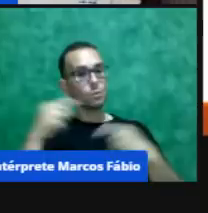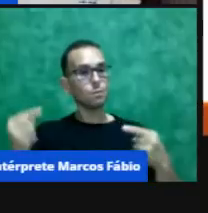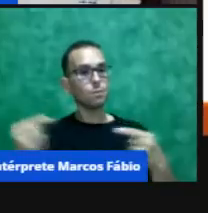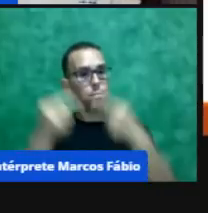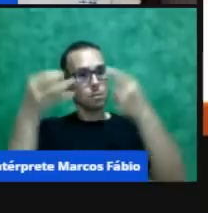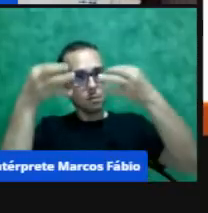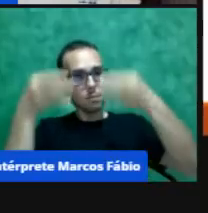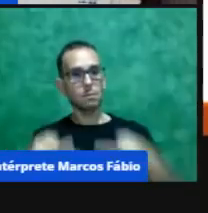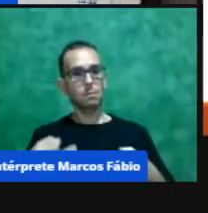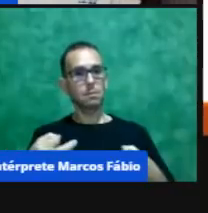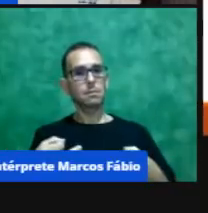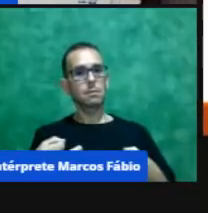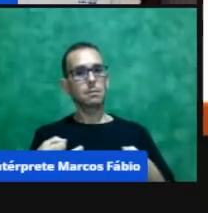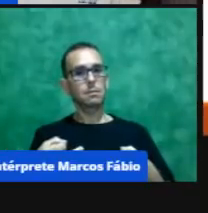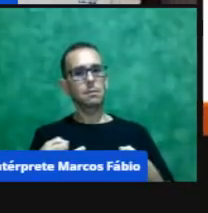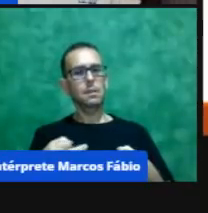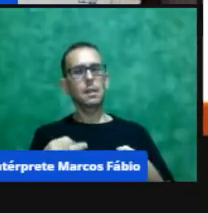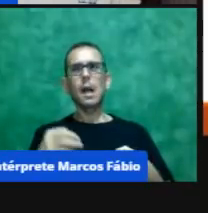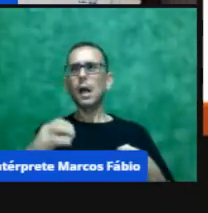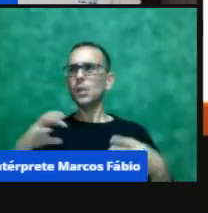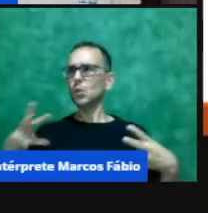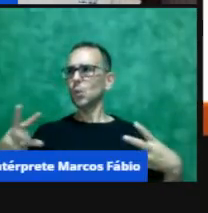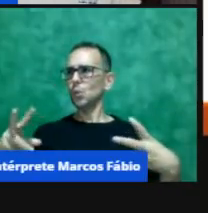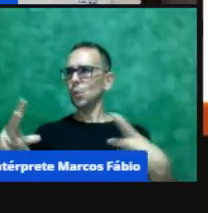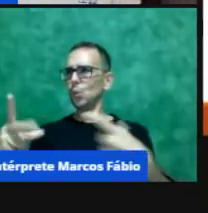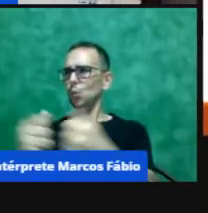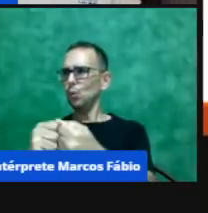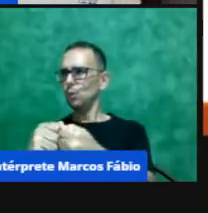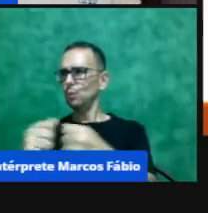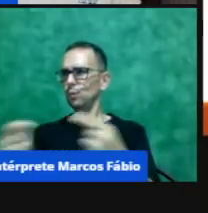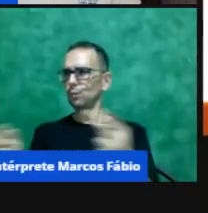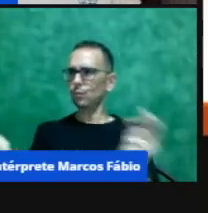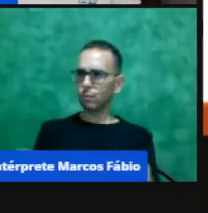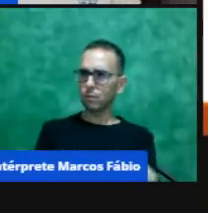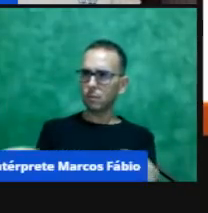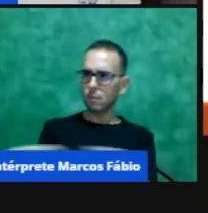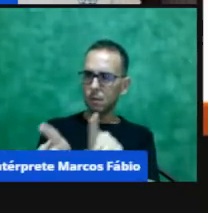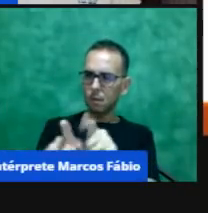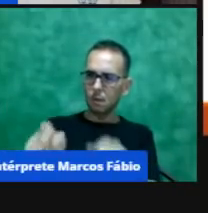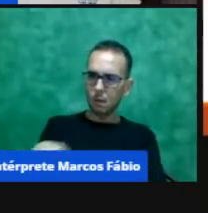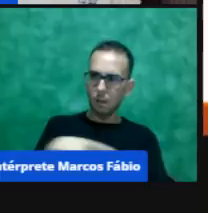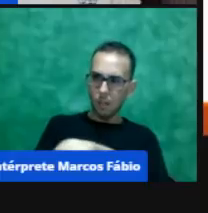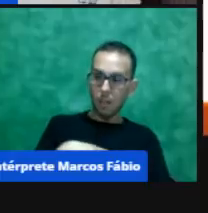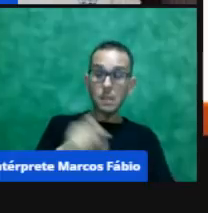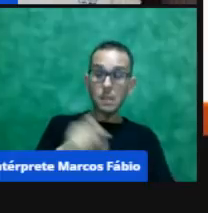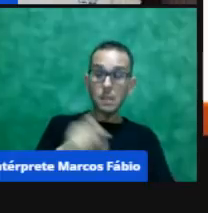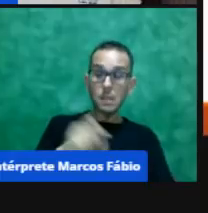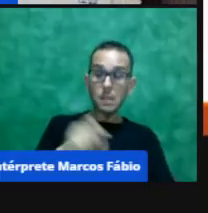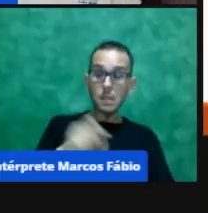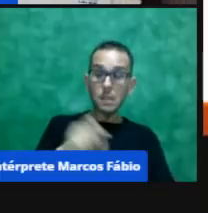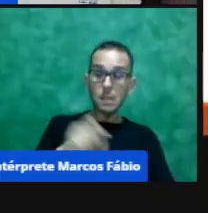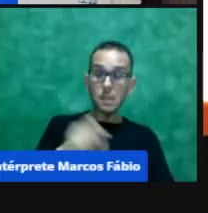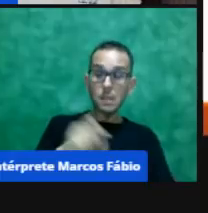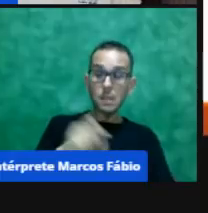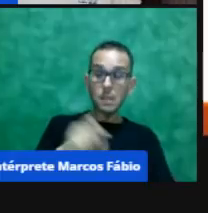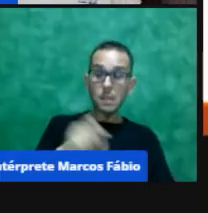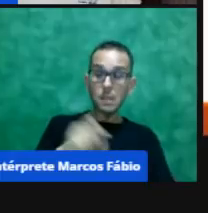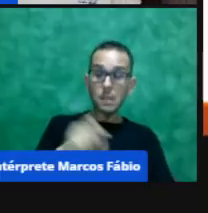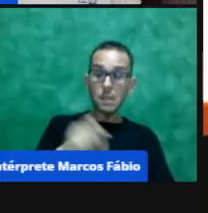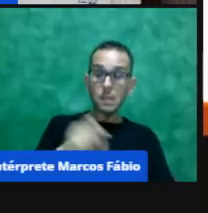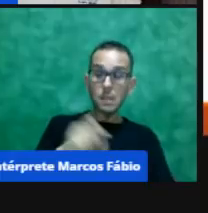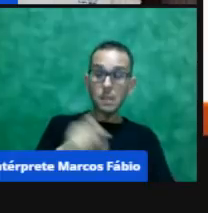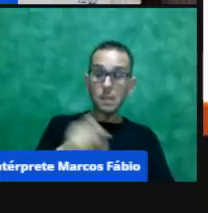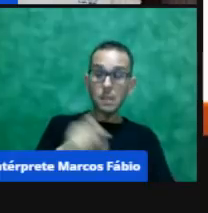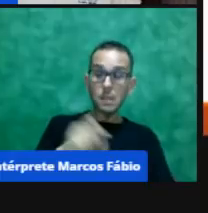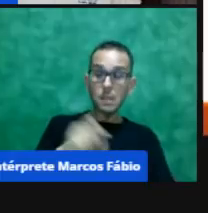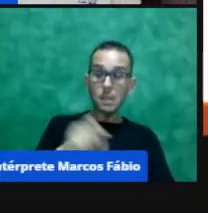então, obviamente que nem todos os alunos têm essa condição, então se você for contar aqui, não tem nem